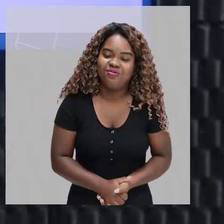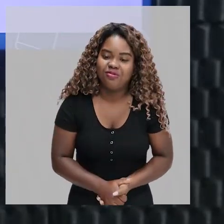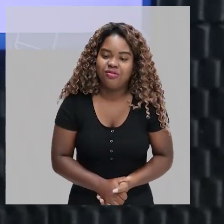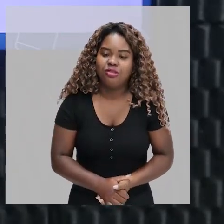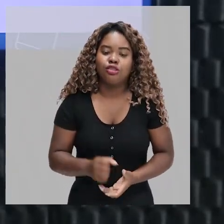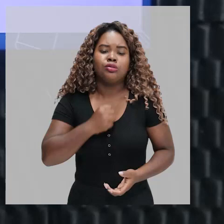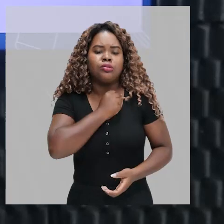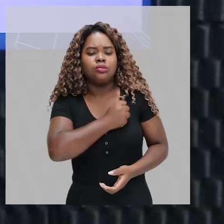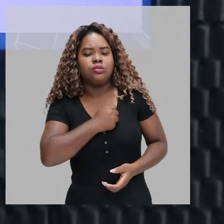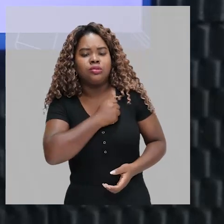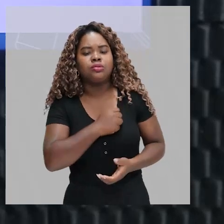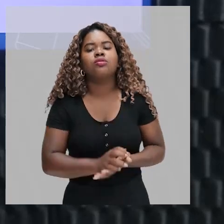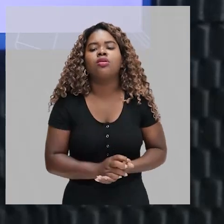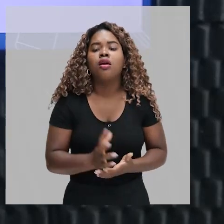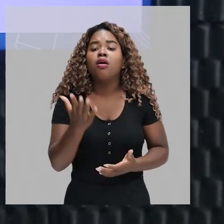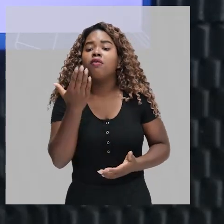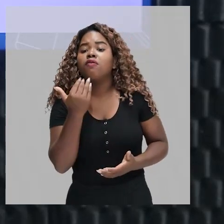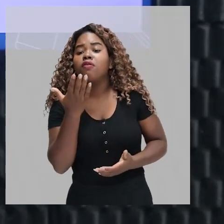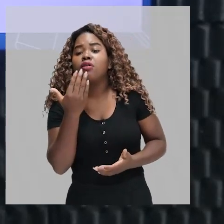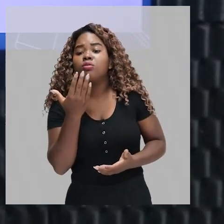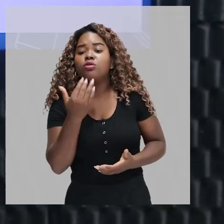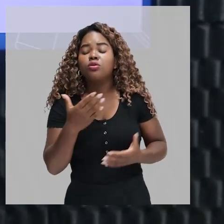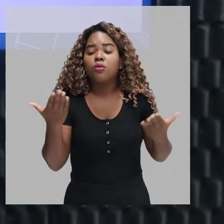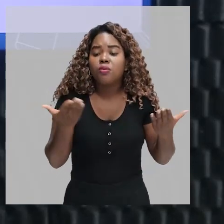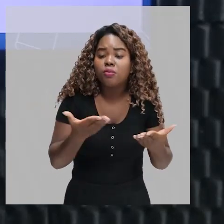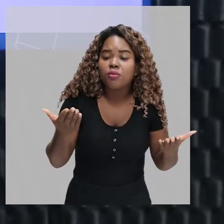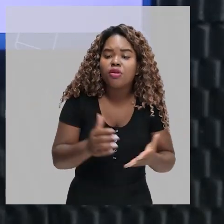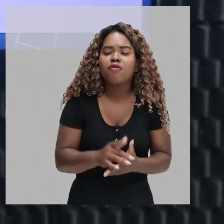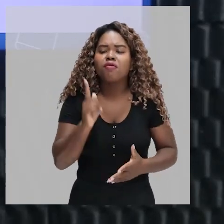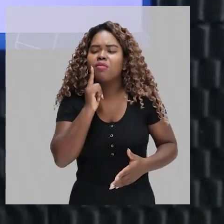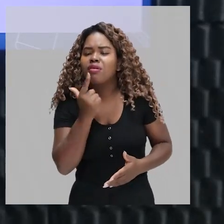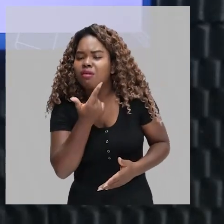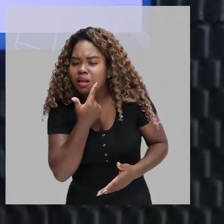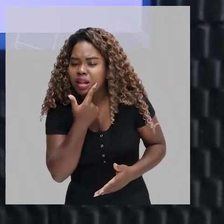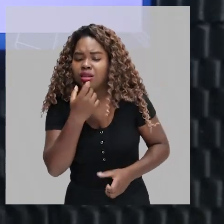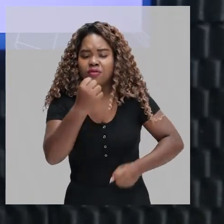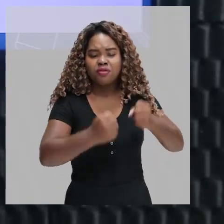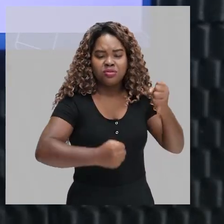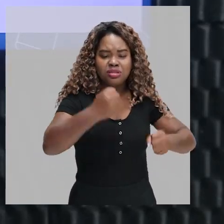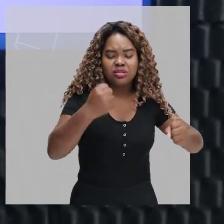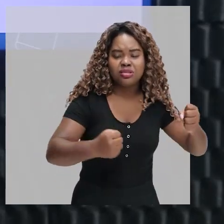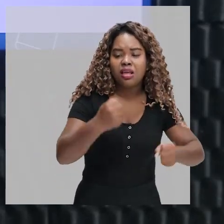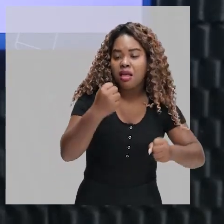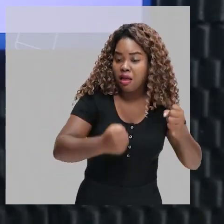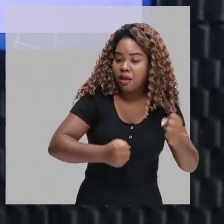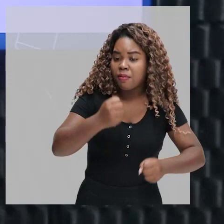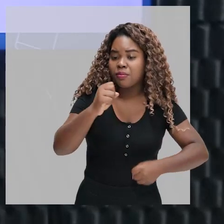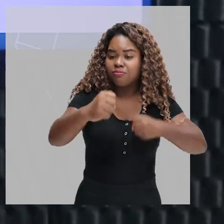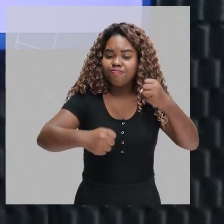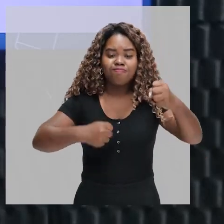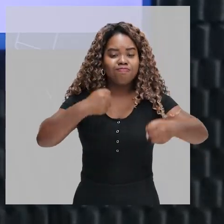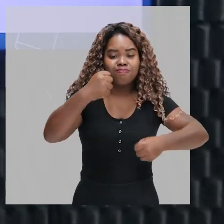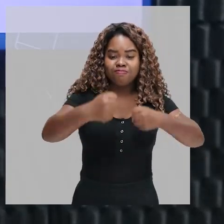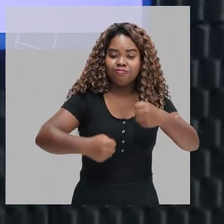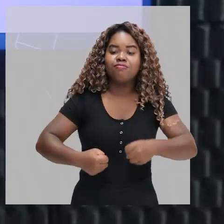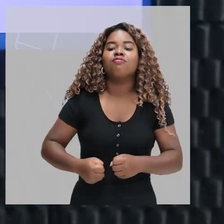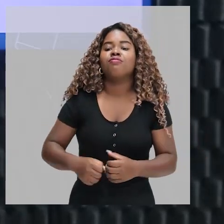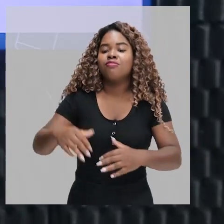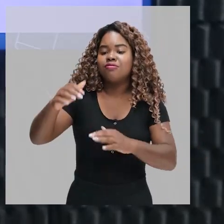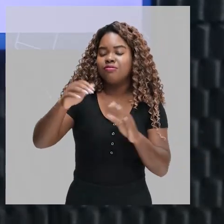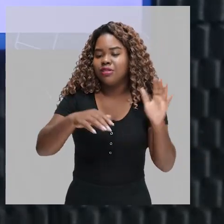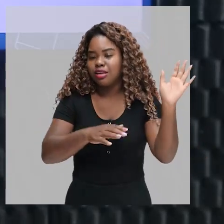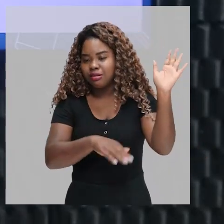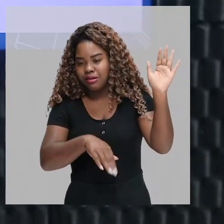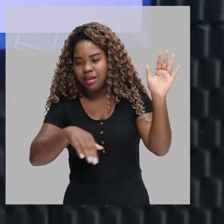eu falei tá com saudade vamos jantar juntos hoje vamos fazer um lanche vamos dar uma caminhada na praia enfim é fazer